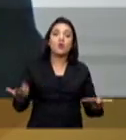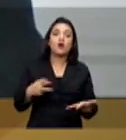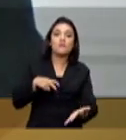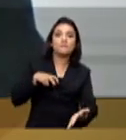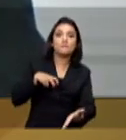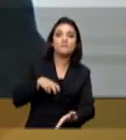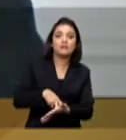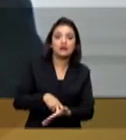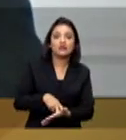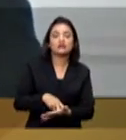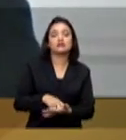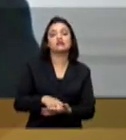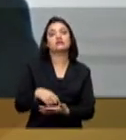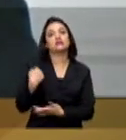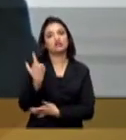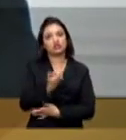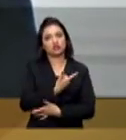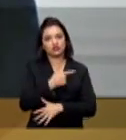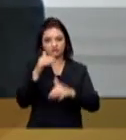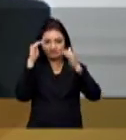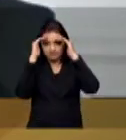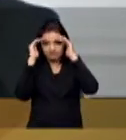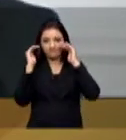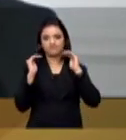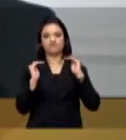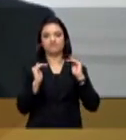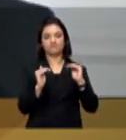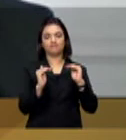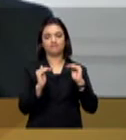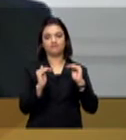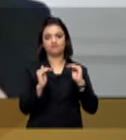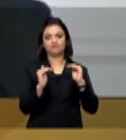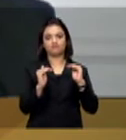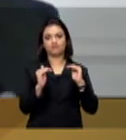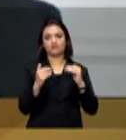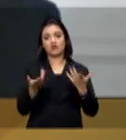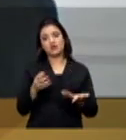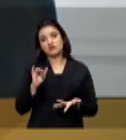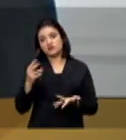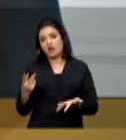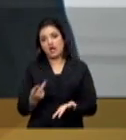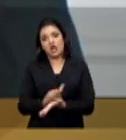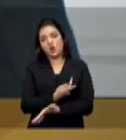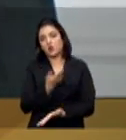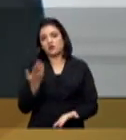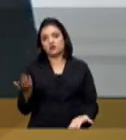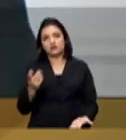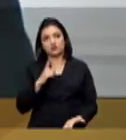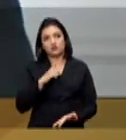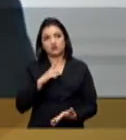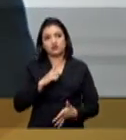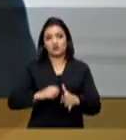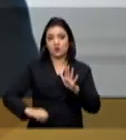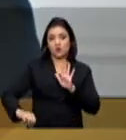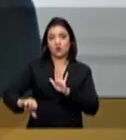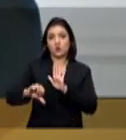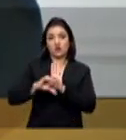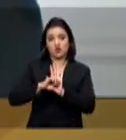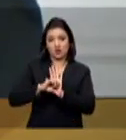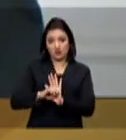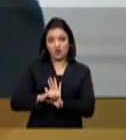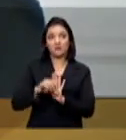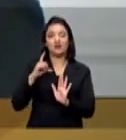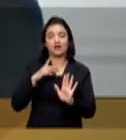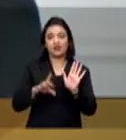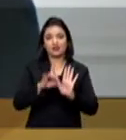a que estamos sujeitos em virtude da prática de condutas típicas previstas no